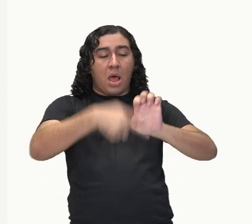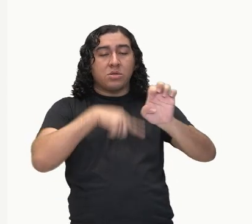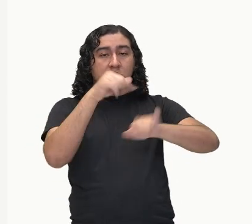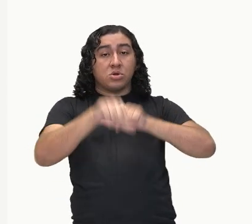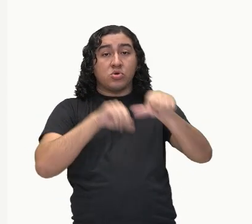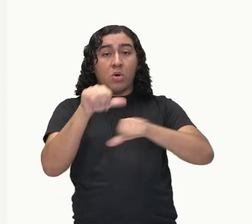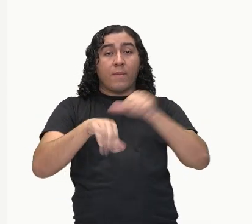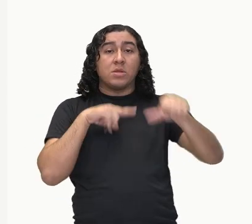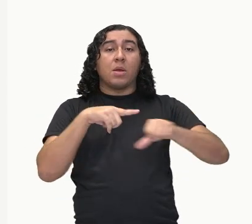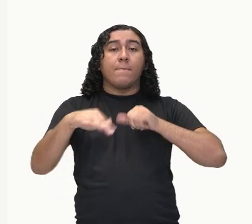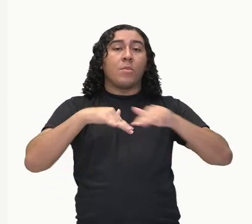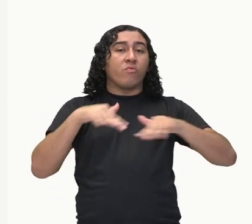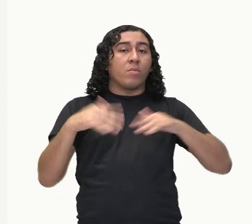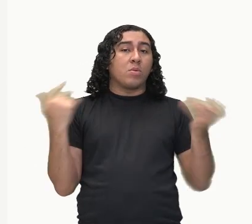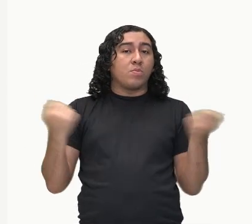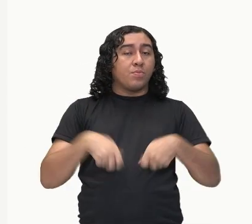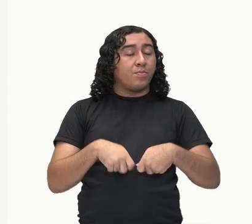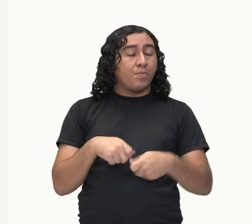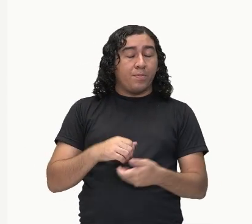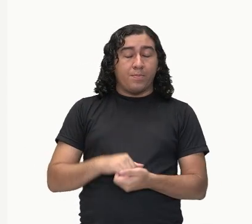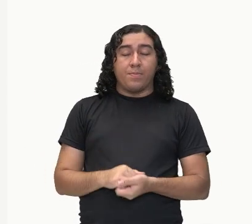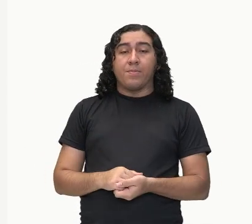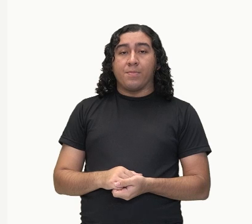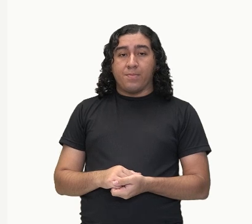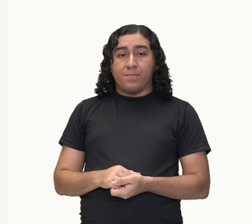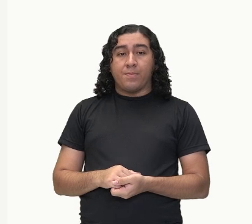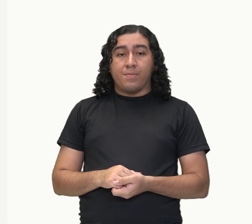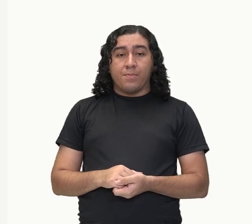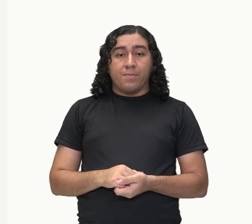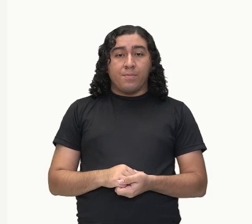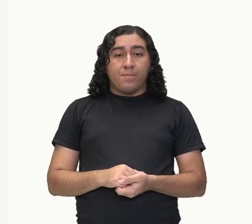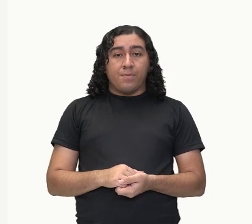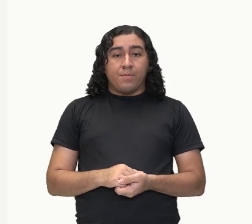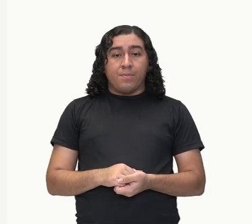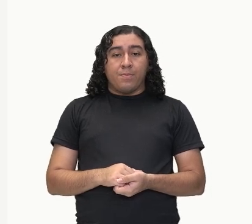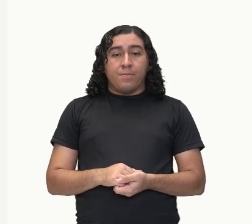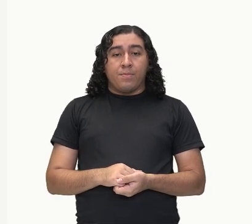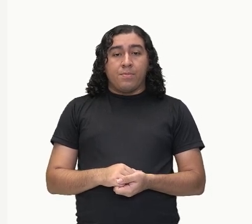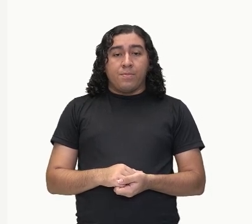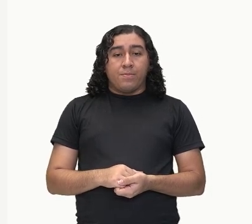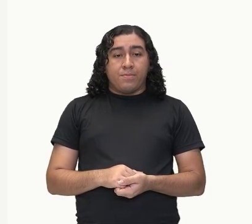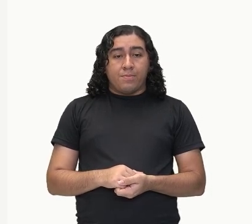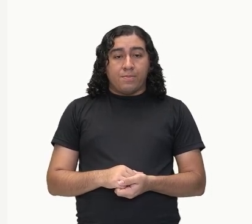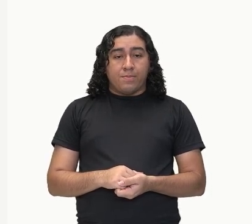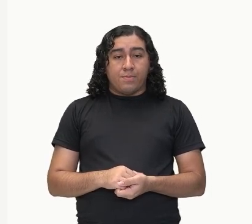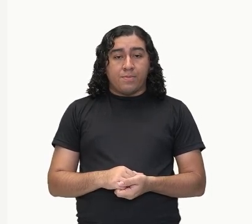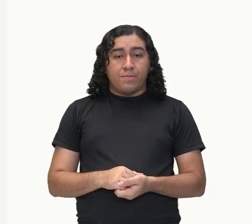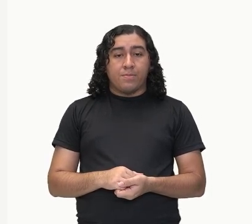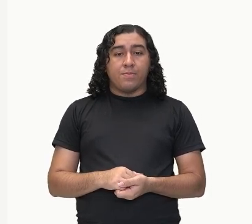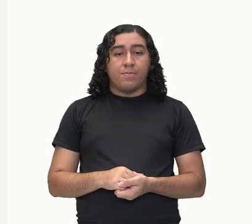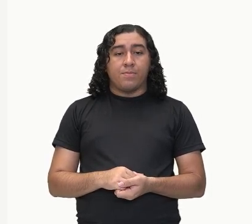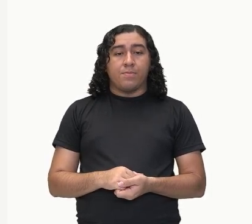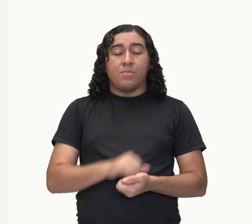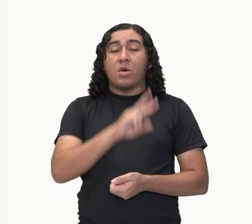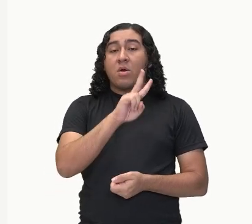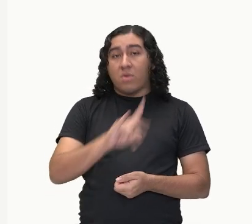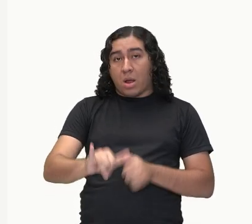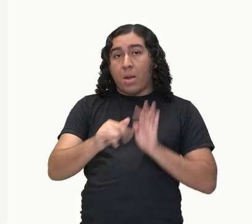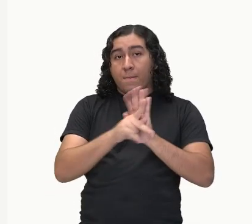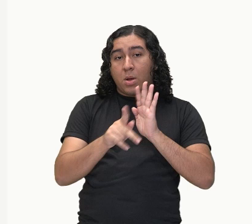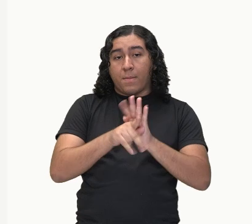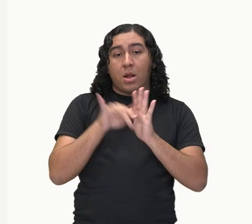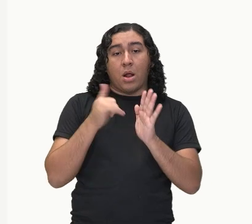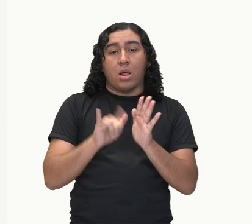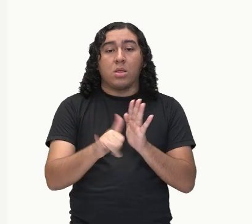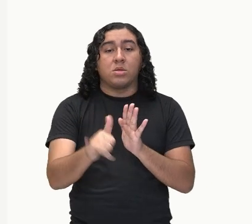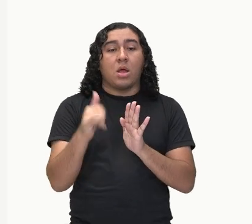fluxo de corrente elétrica. Essa corrente é, então, coletada e conduzida para gerar